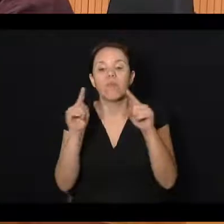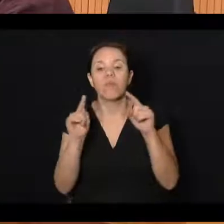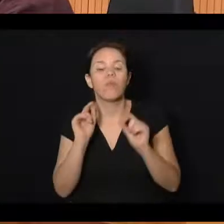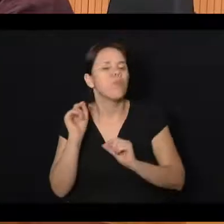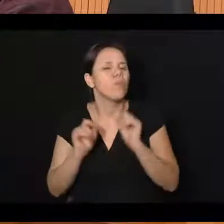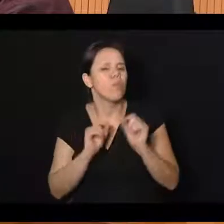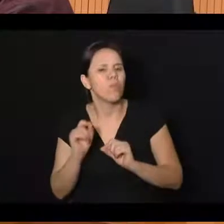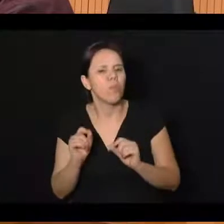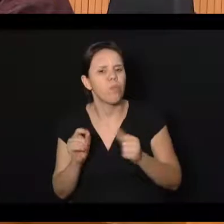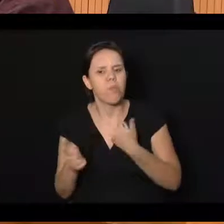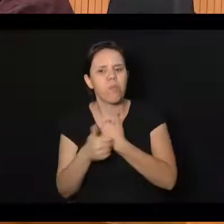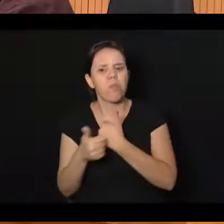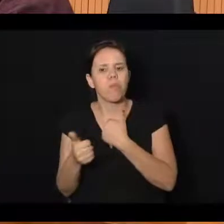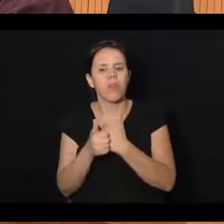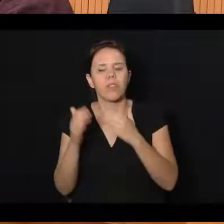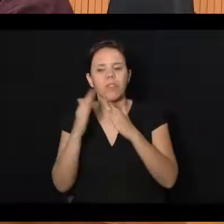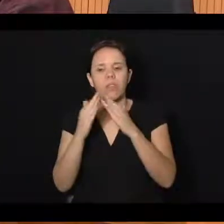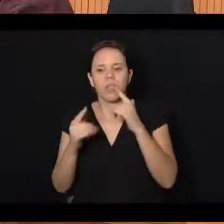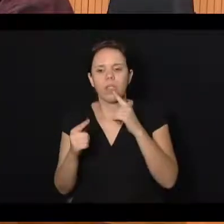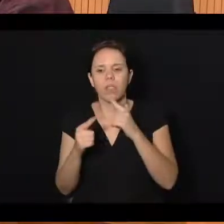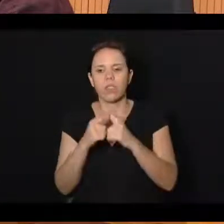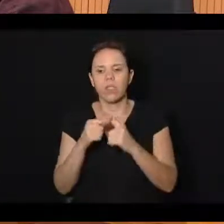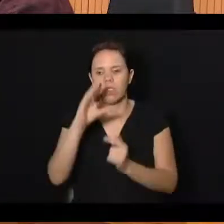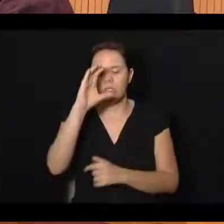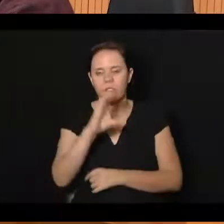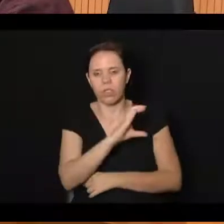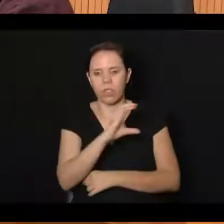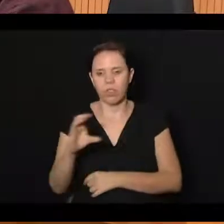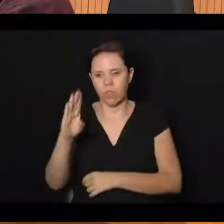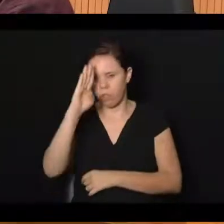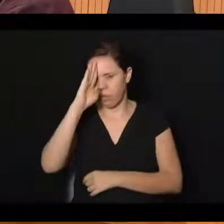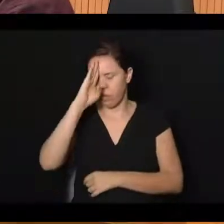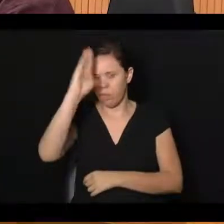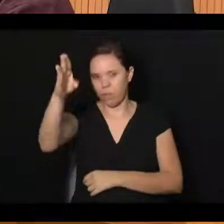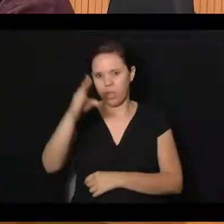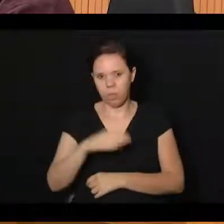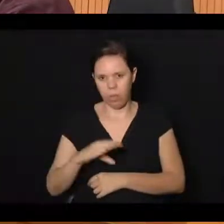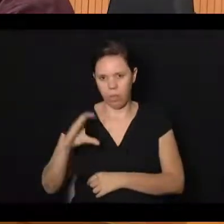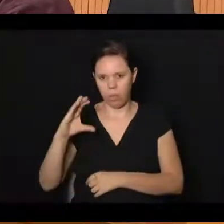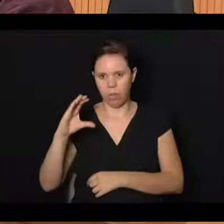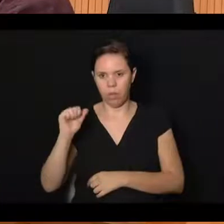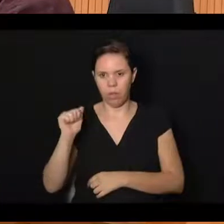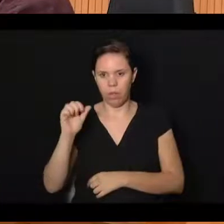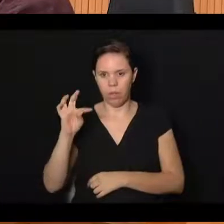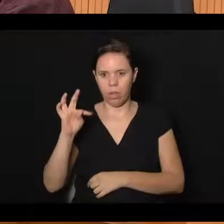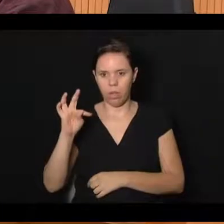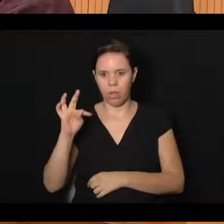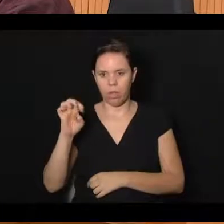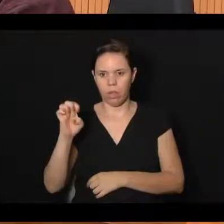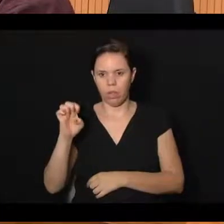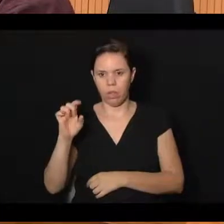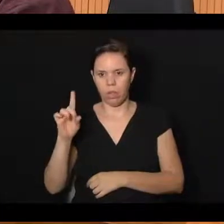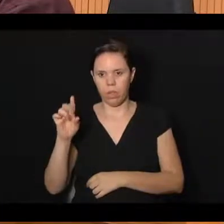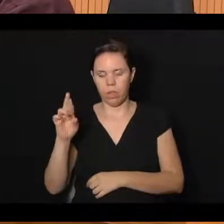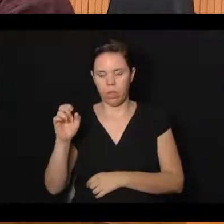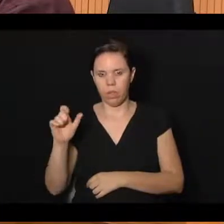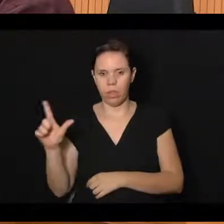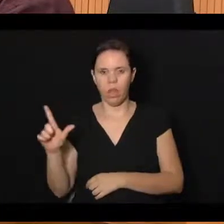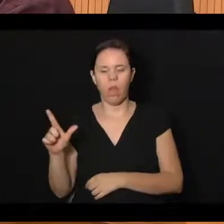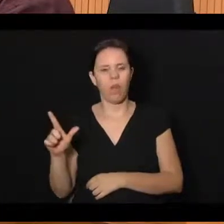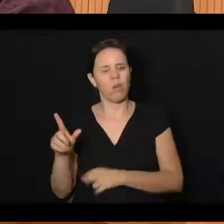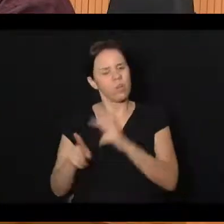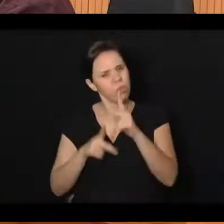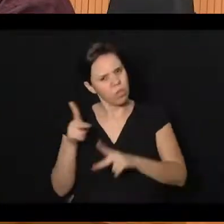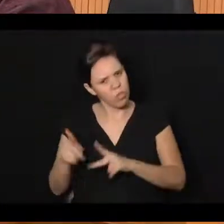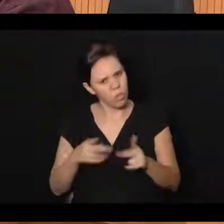da catedral que ali que é a as pessoas população de rua elas gostam de